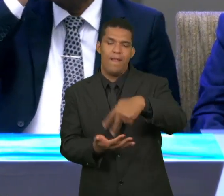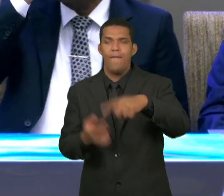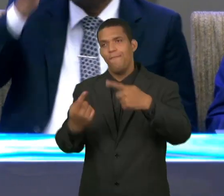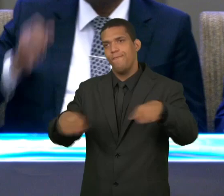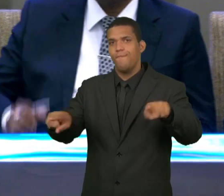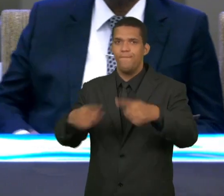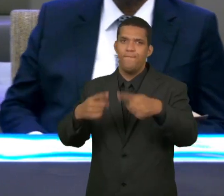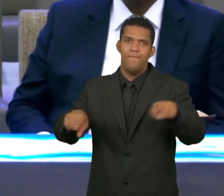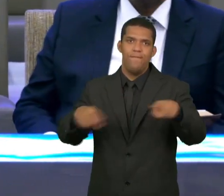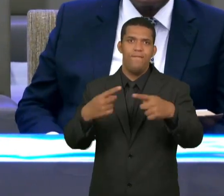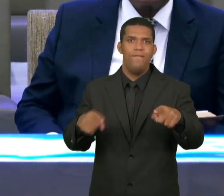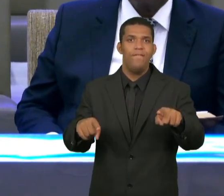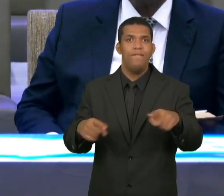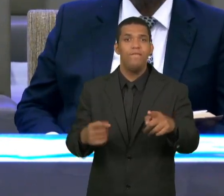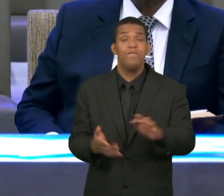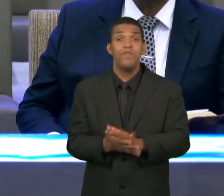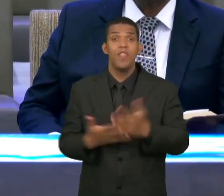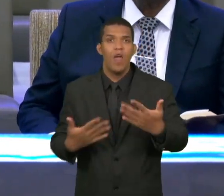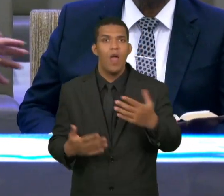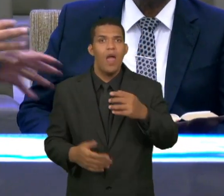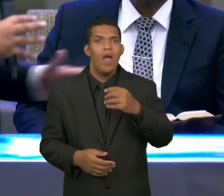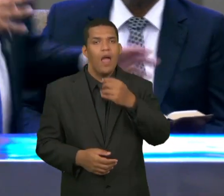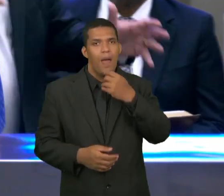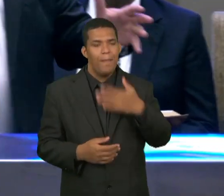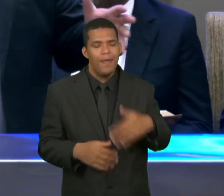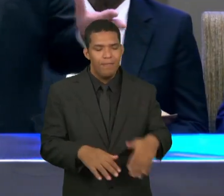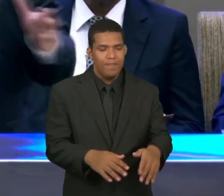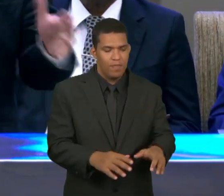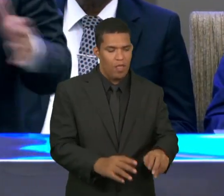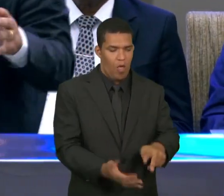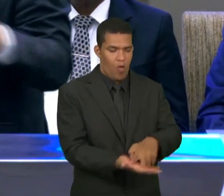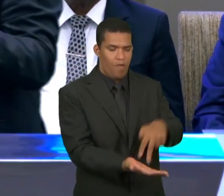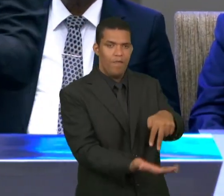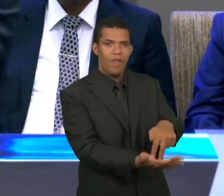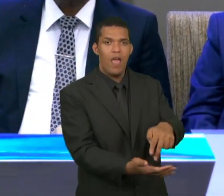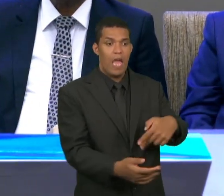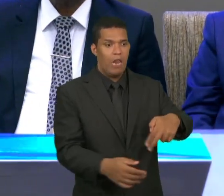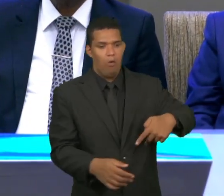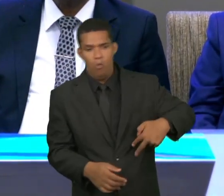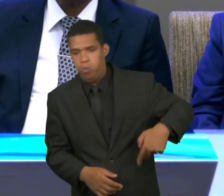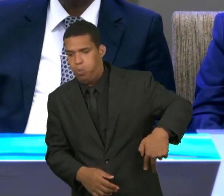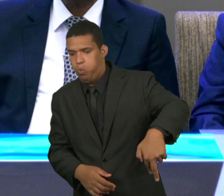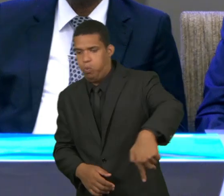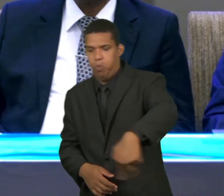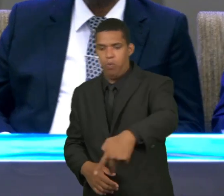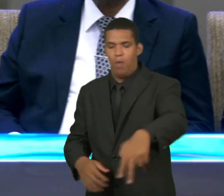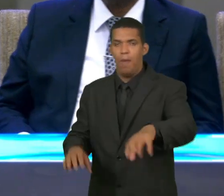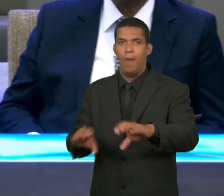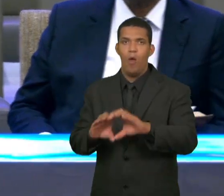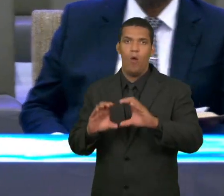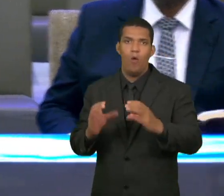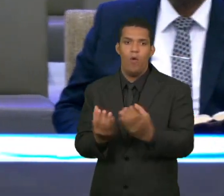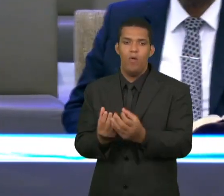Às vezes a mãe o soltava, ele corria para frente do coral e, sem nenhum acanhamento, ele